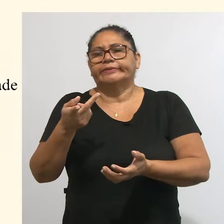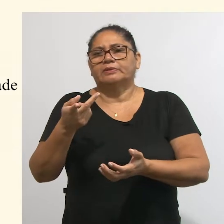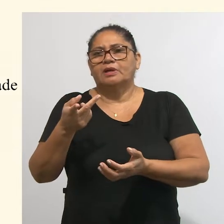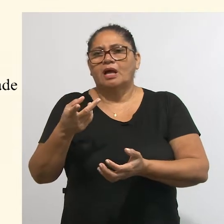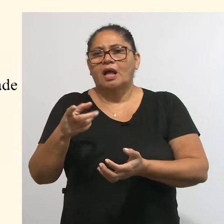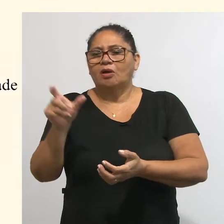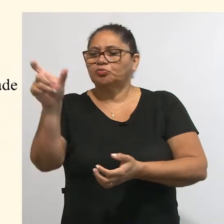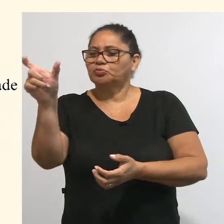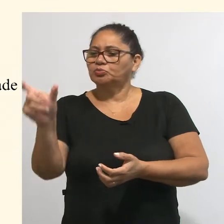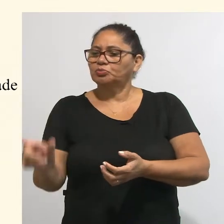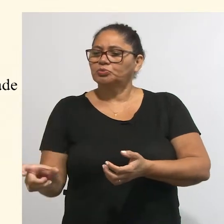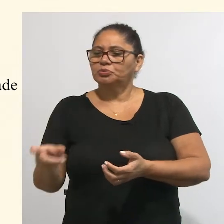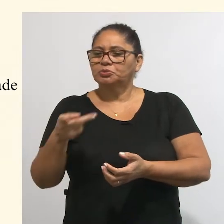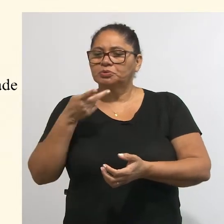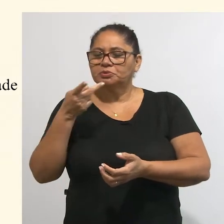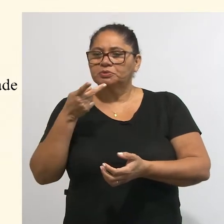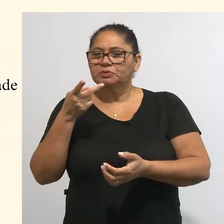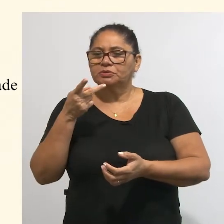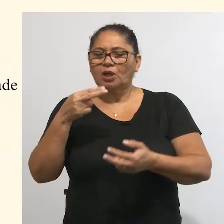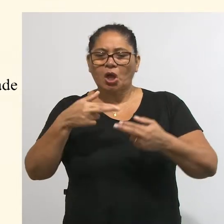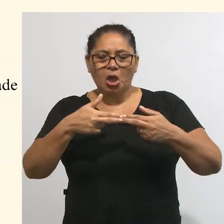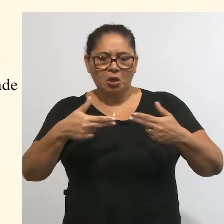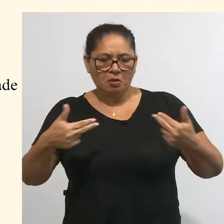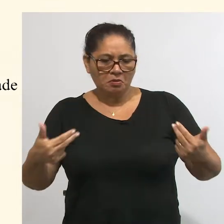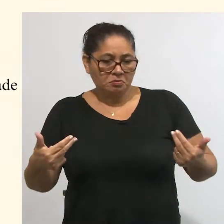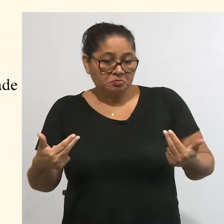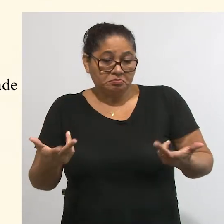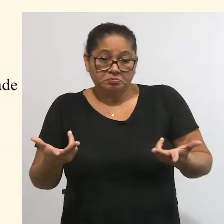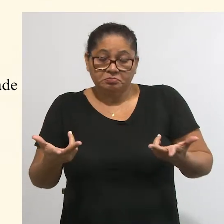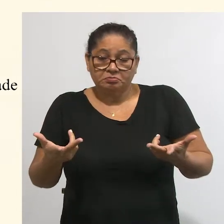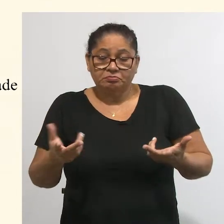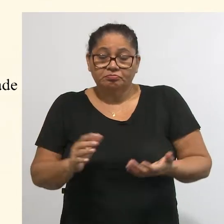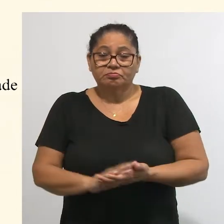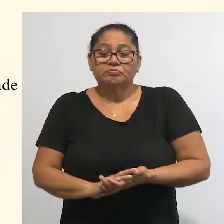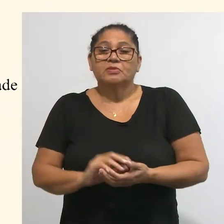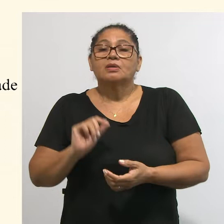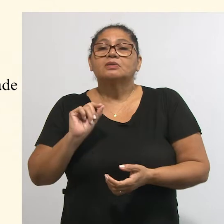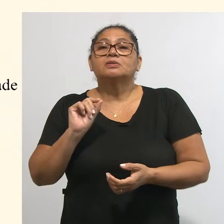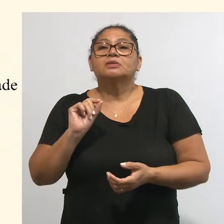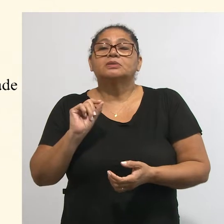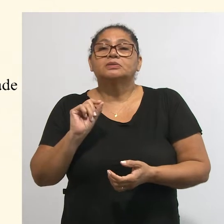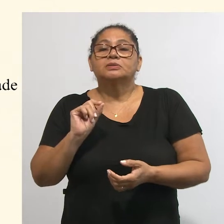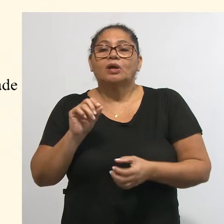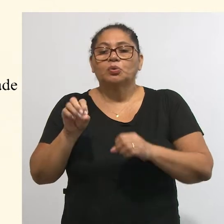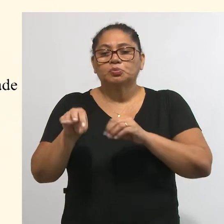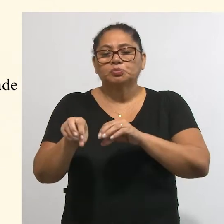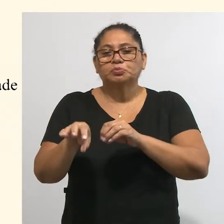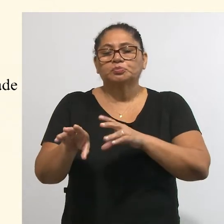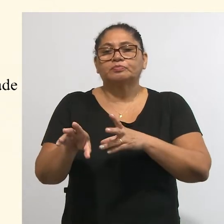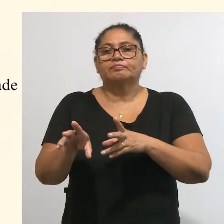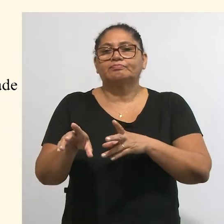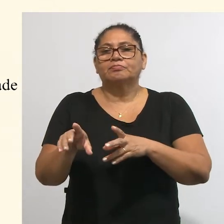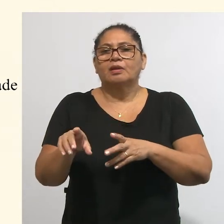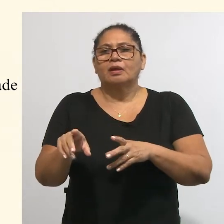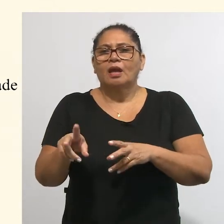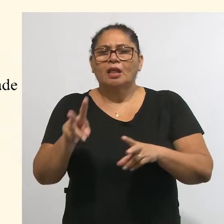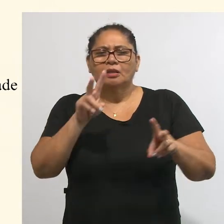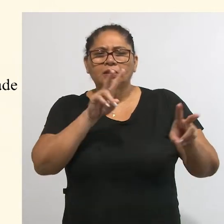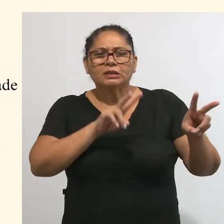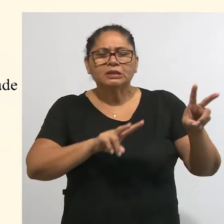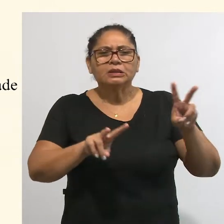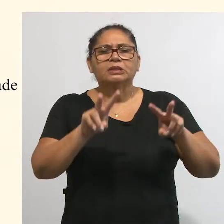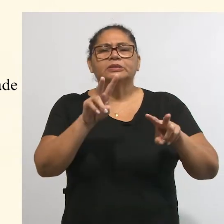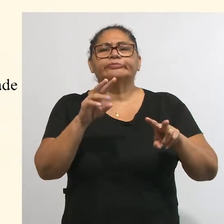implica num sujeito, o narrador, e em objetos, pacientes, ouvintes, né, que são os educandos. E nessa